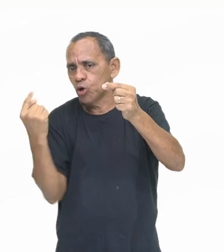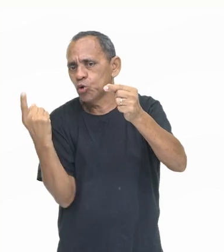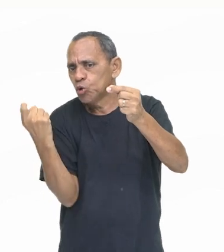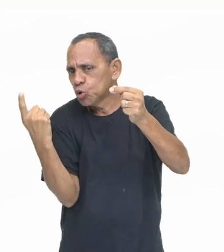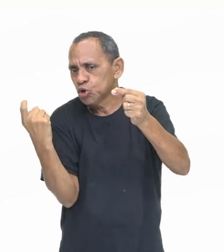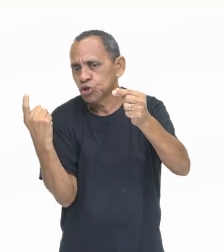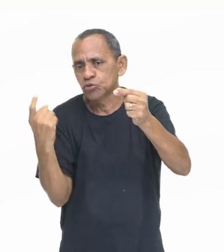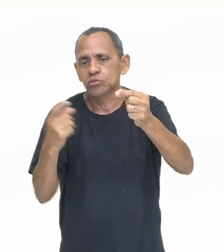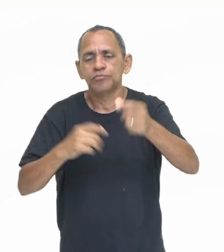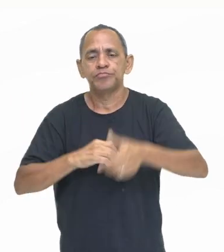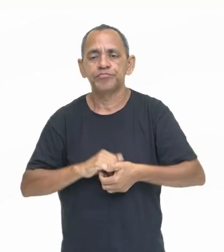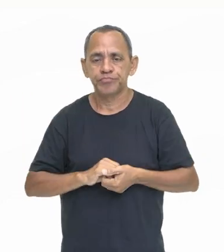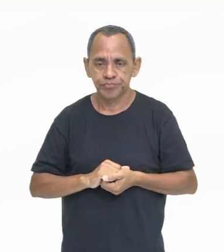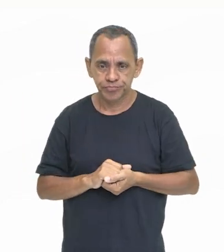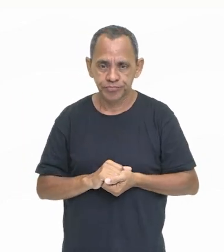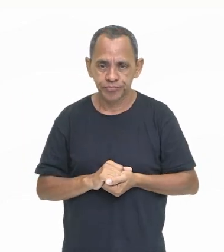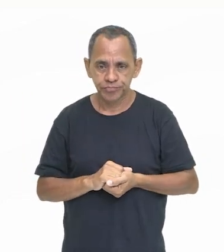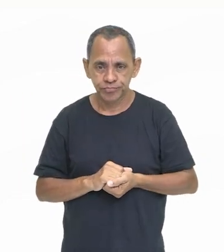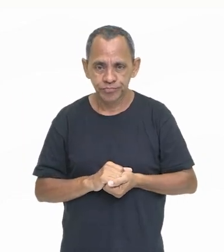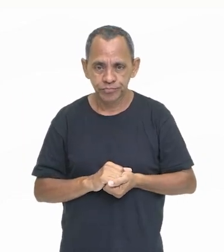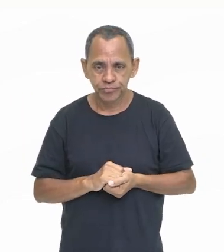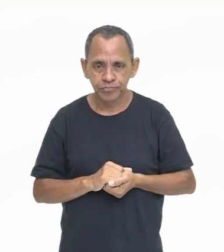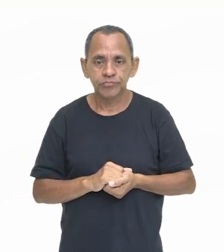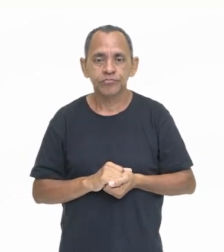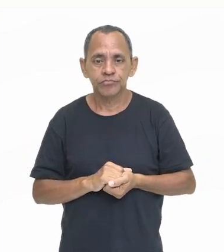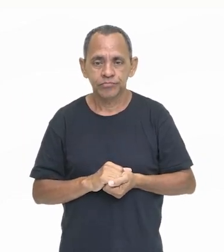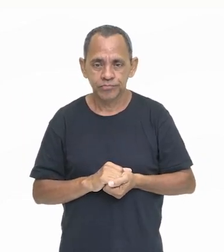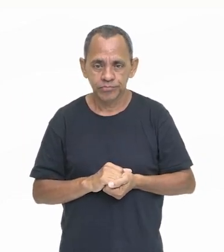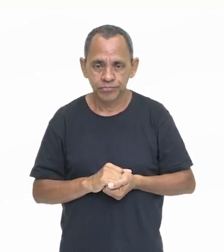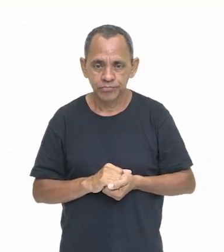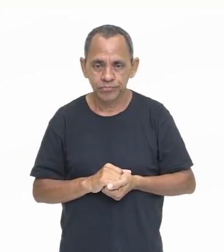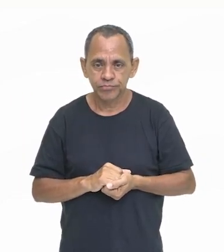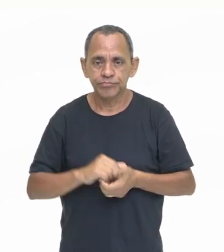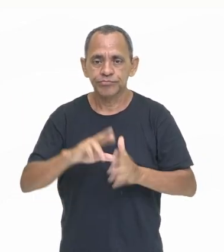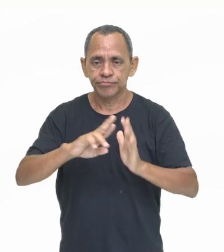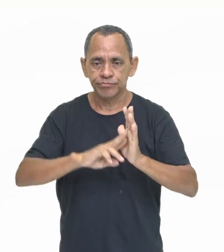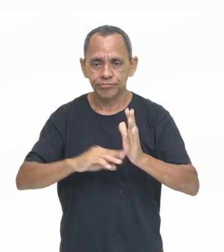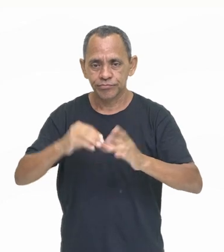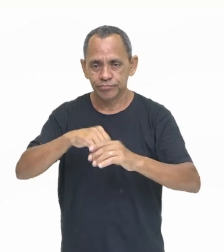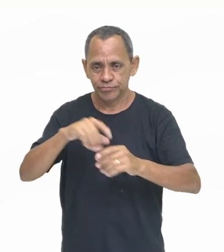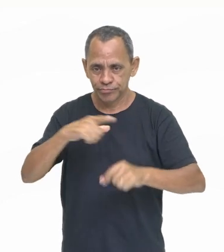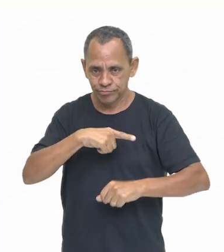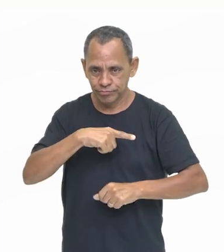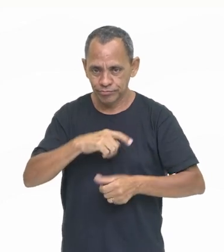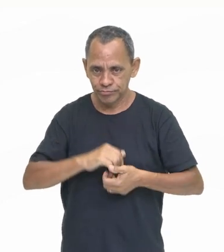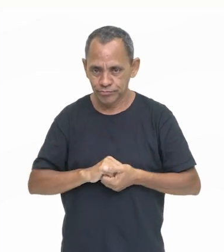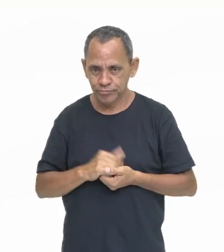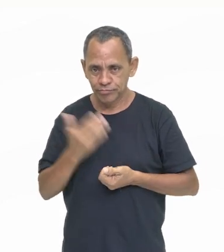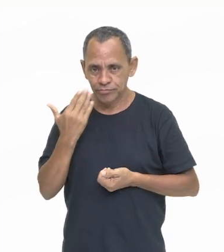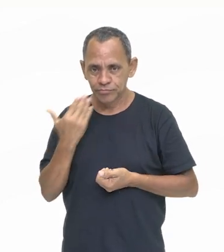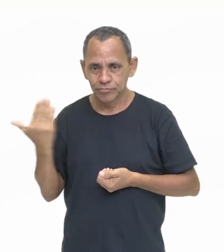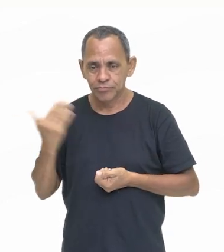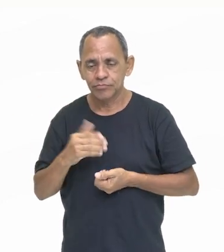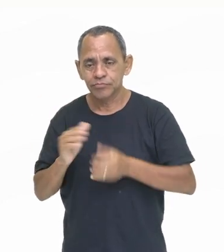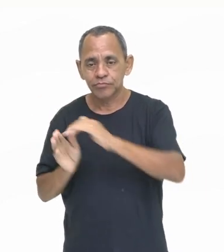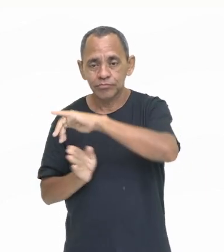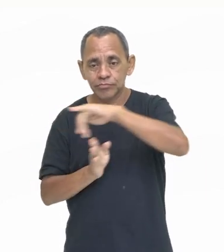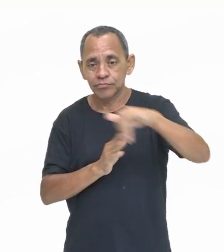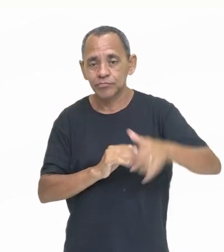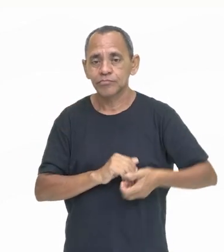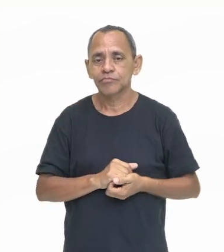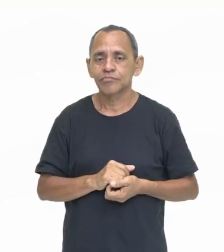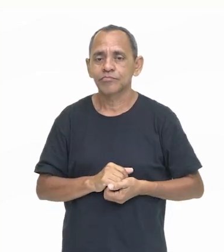nas nossas orientações da PA, tá bom? Vamos ver mais um exemplo aí, o exemplo 2 também, um exemplo de